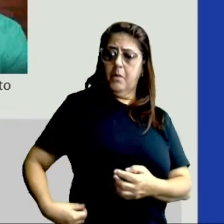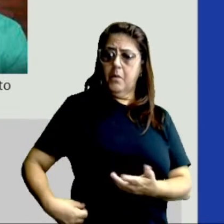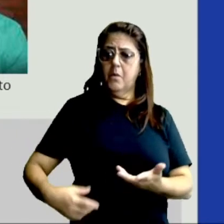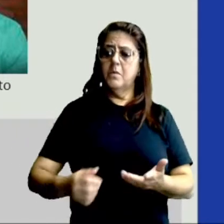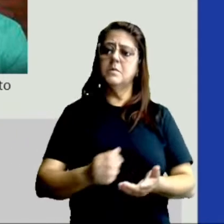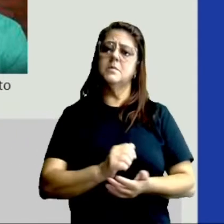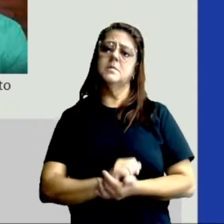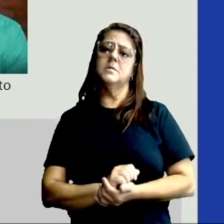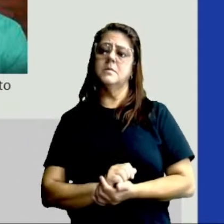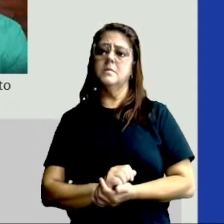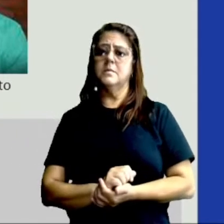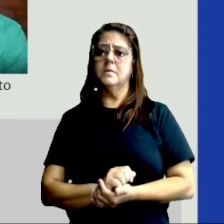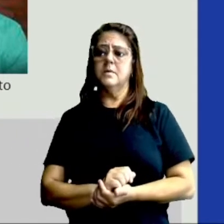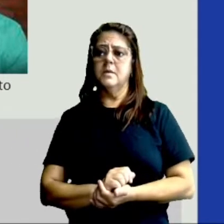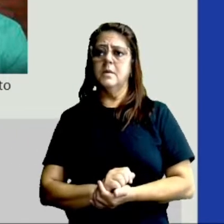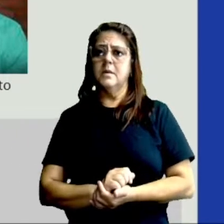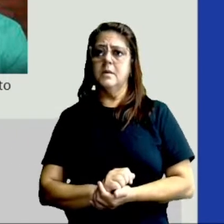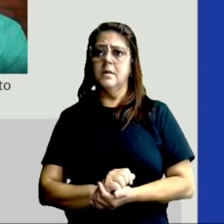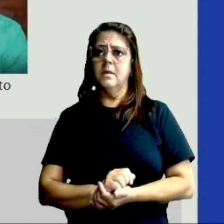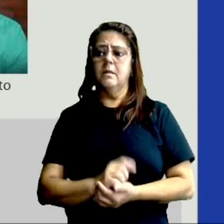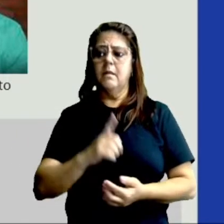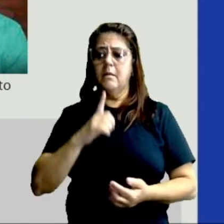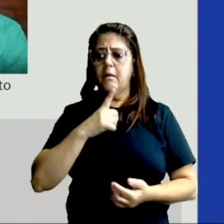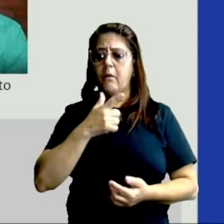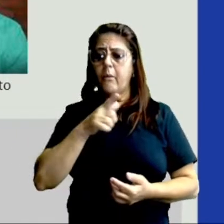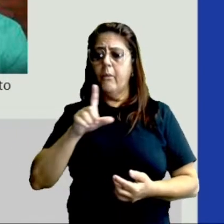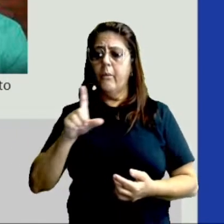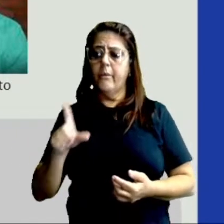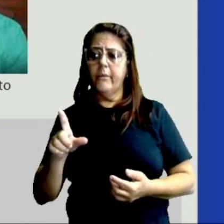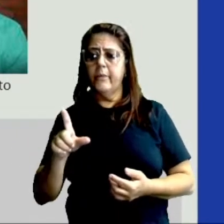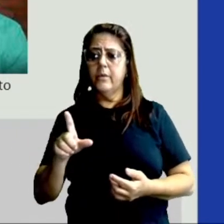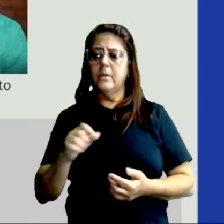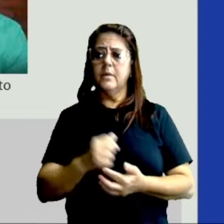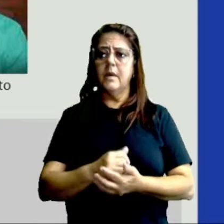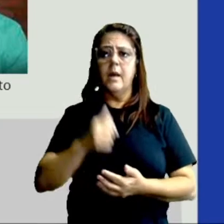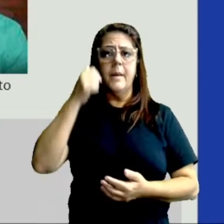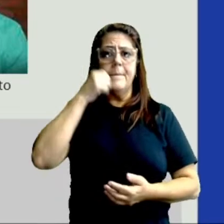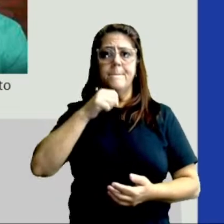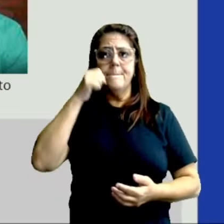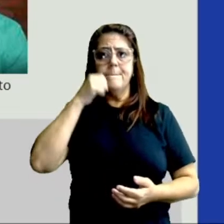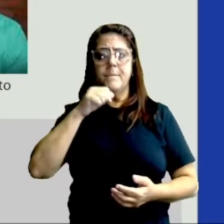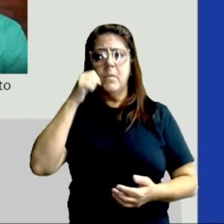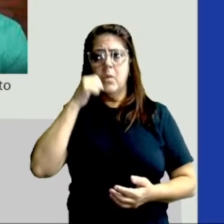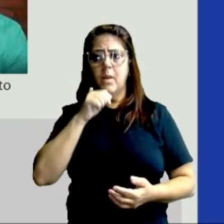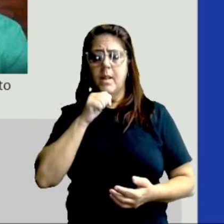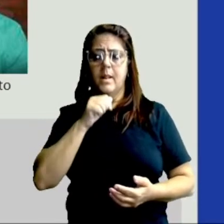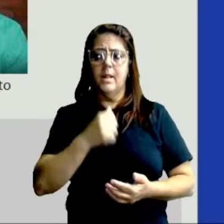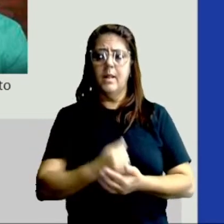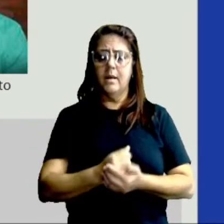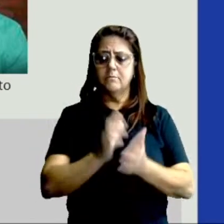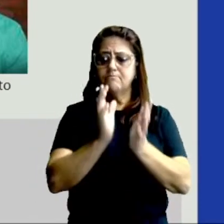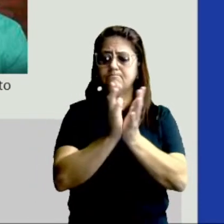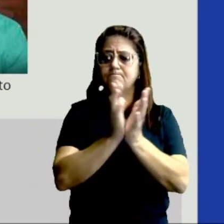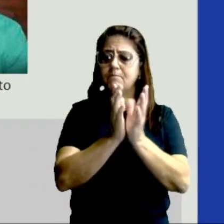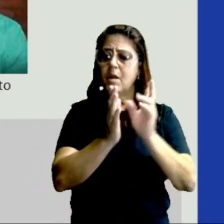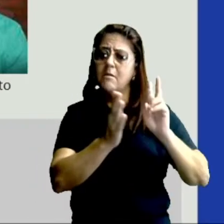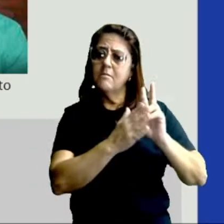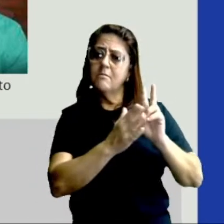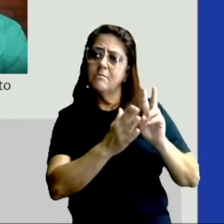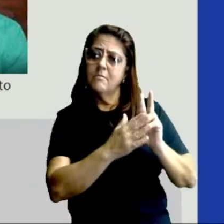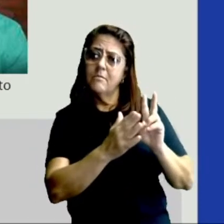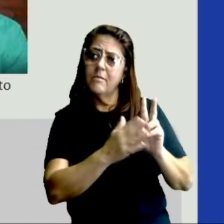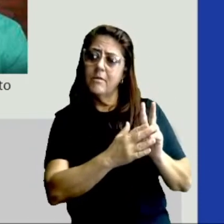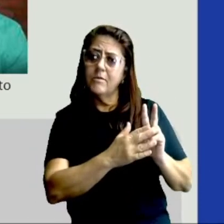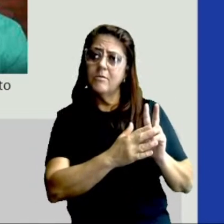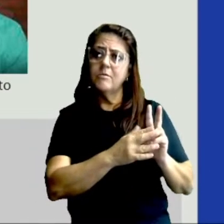chamamos de artesanato a outra imagem do lado A Marcha das mulheres indígenas contra o genocídio de seus povos